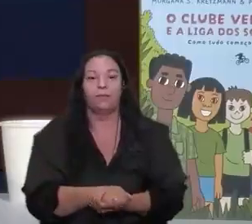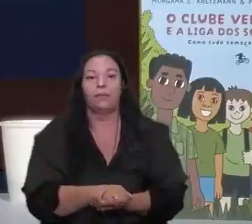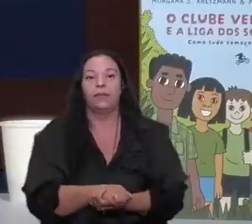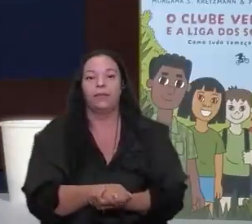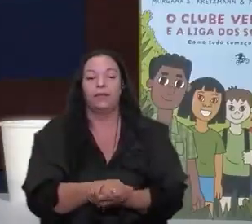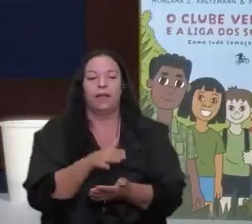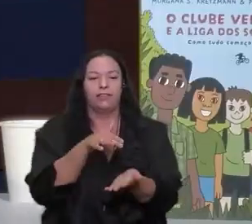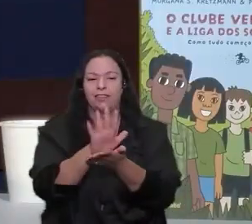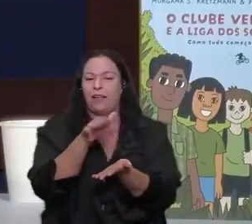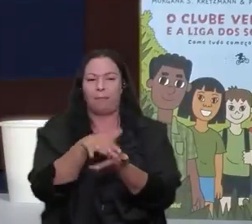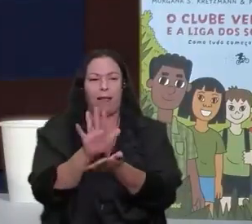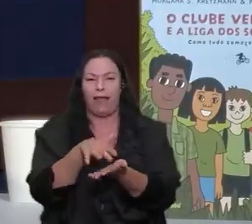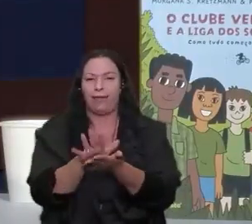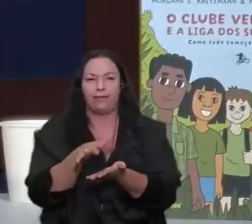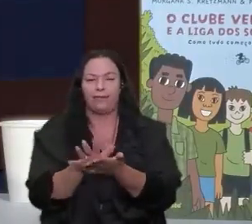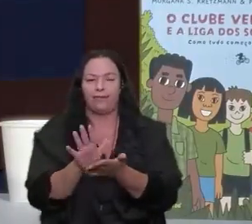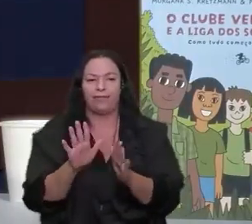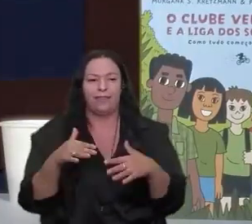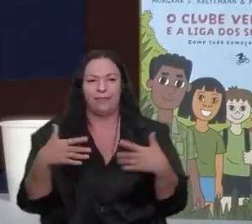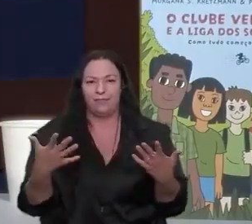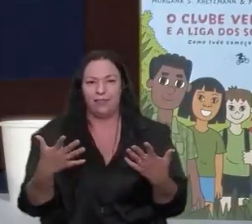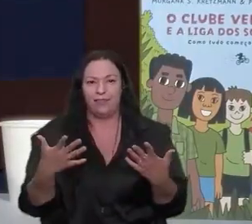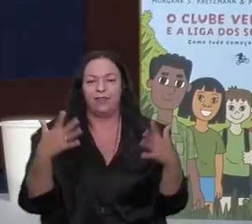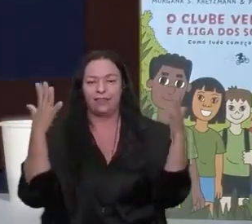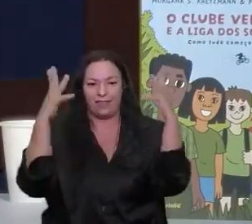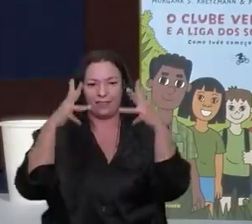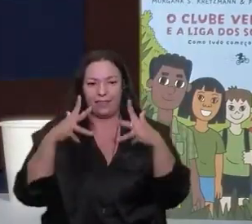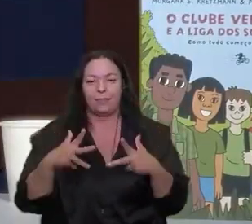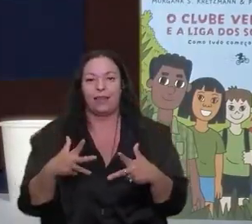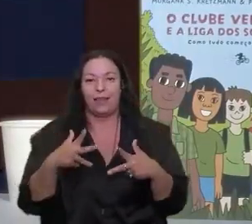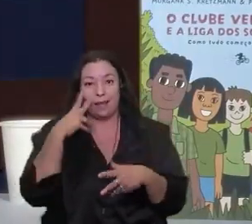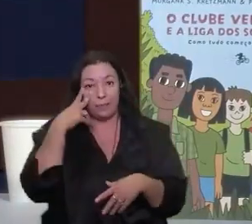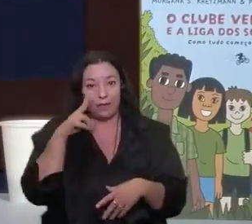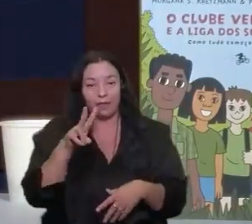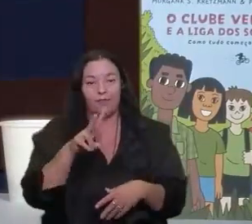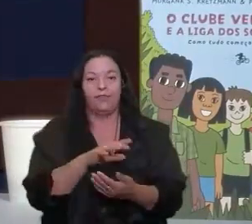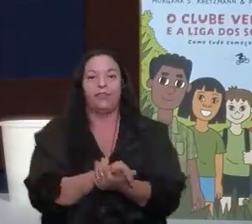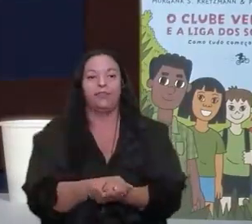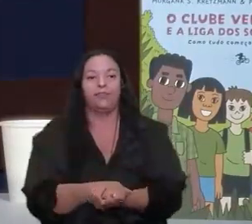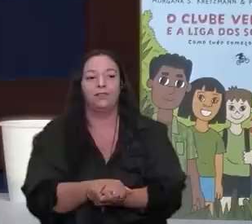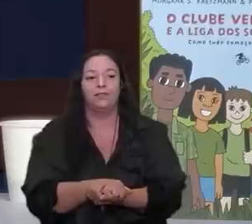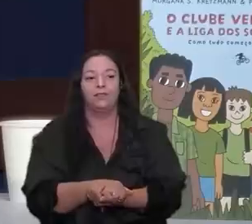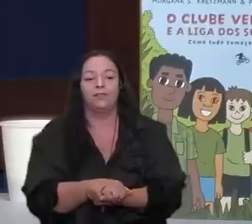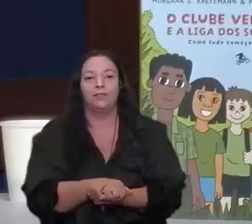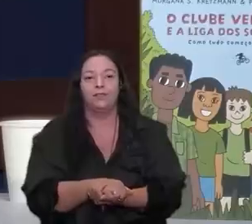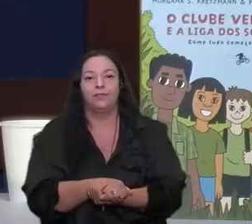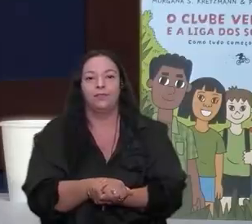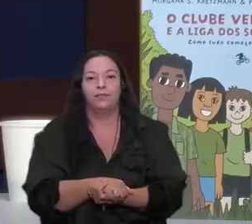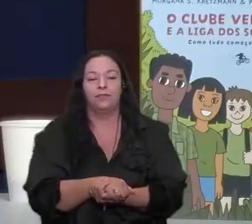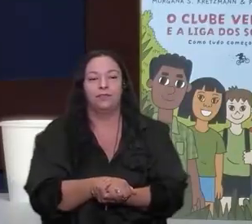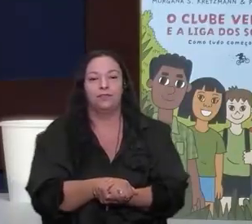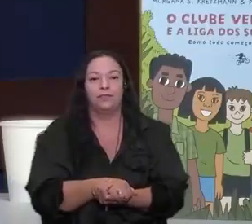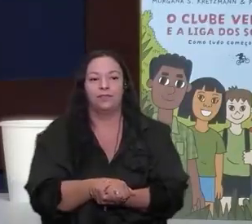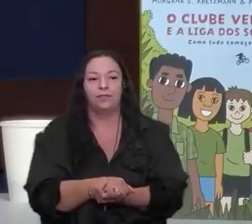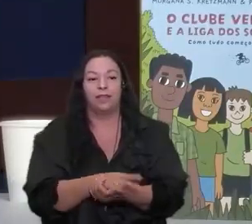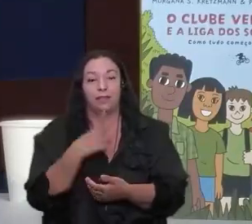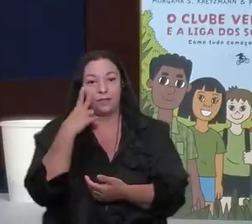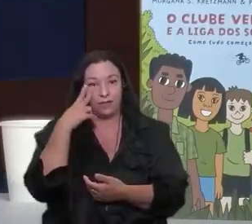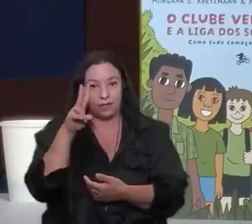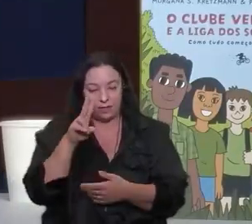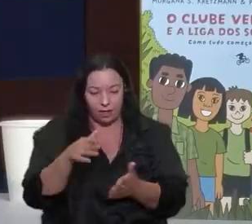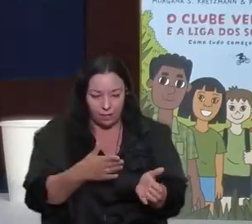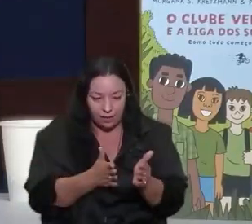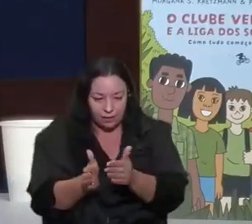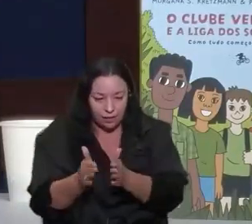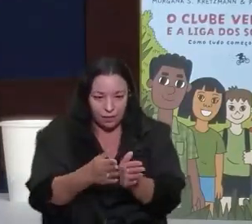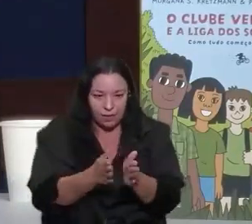impresso. Enfim, eu tento explicar. Mas o que eu vejo, gente, é que quando você olha para essa